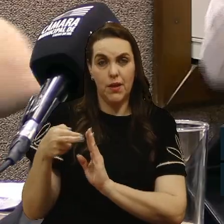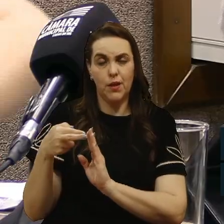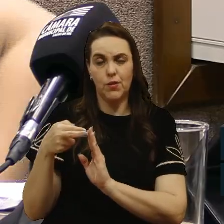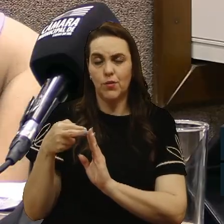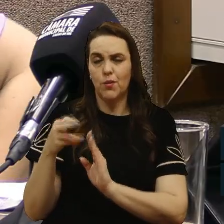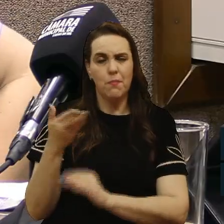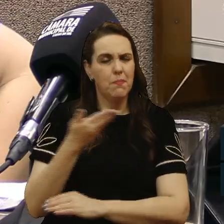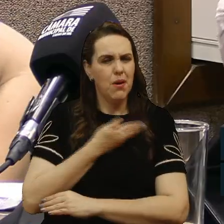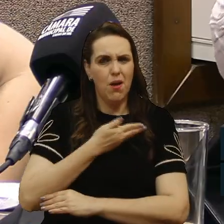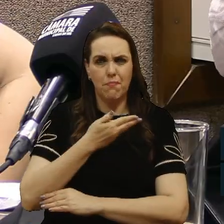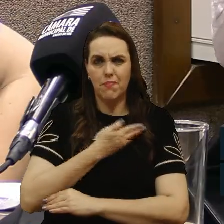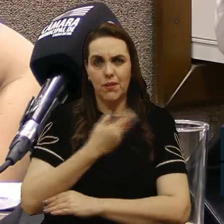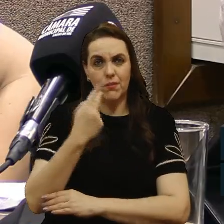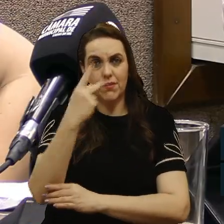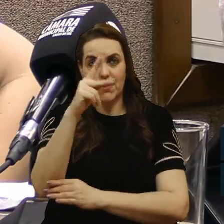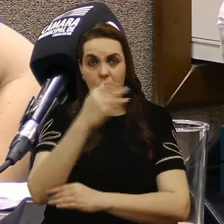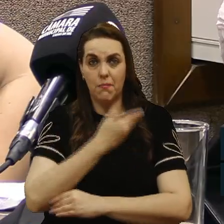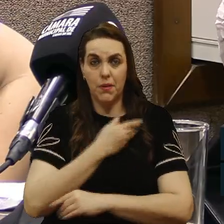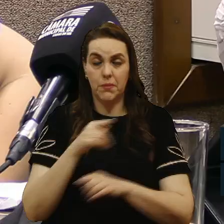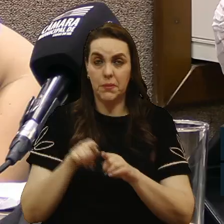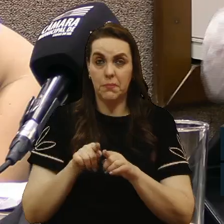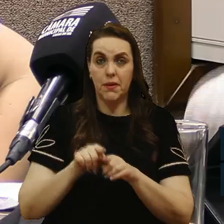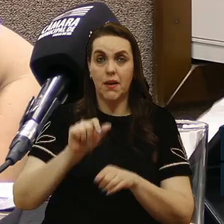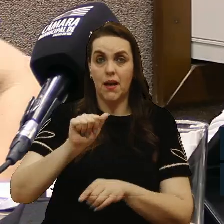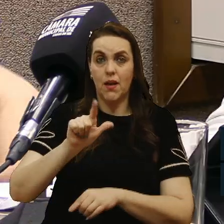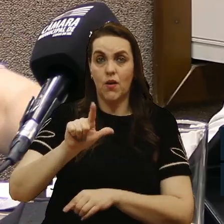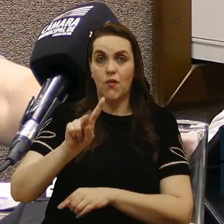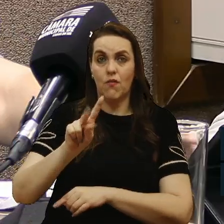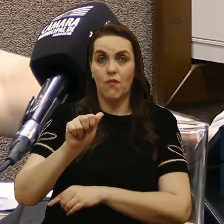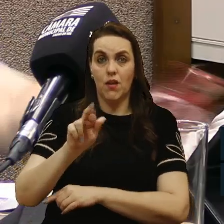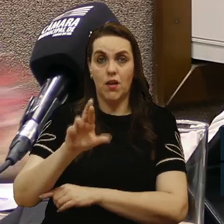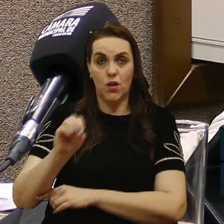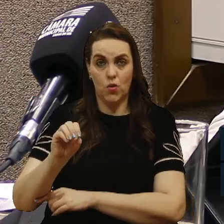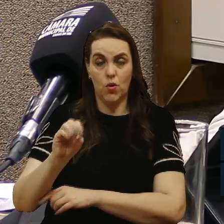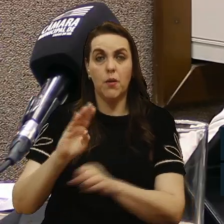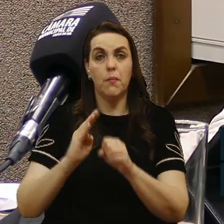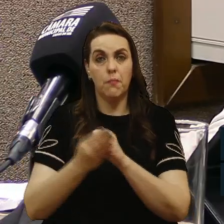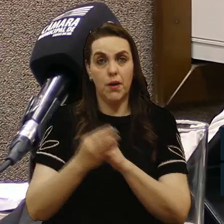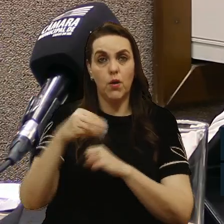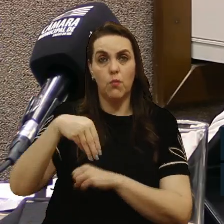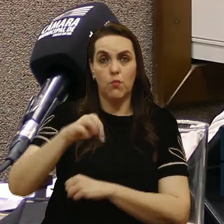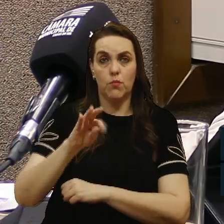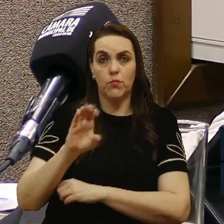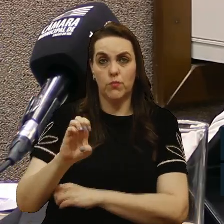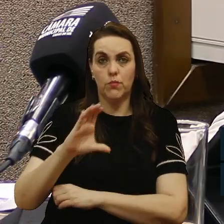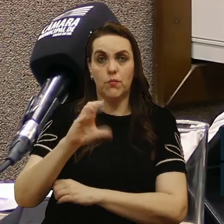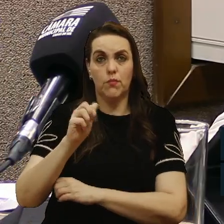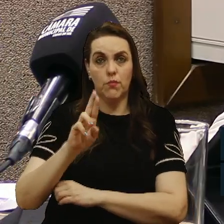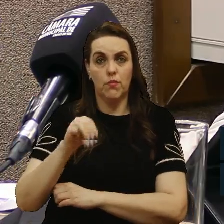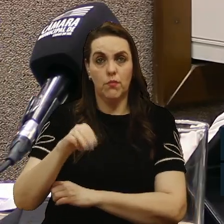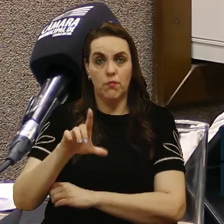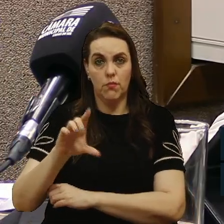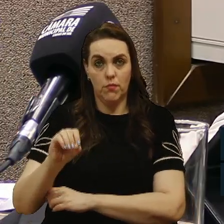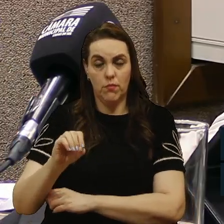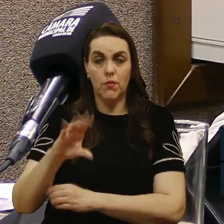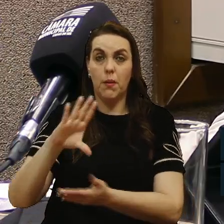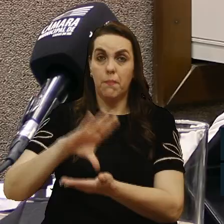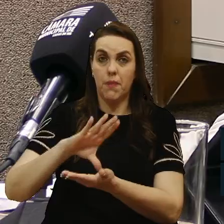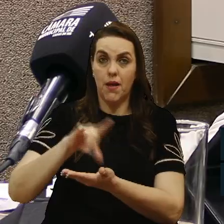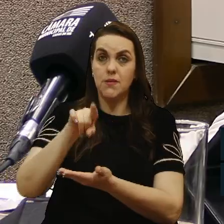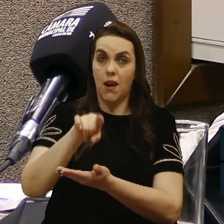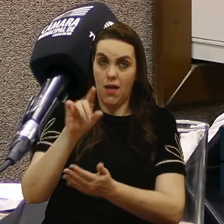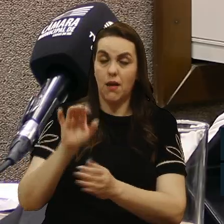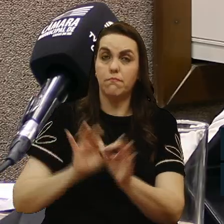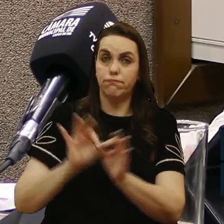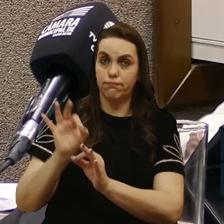amigo meu e amigo do senhor, que é o Álvaro, do Monte Carmelo, para a instalação de uma praça no Monte Carmelo e